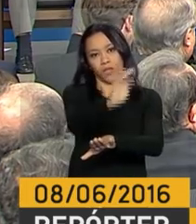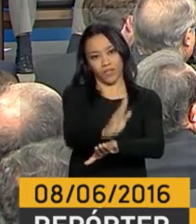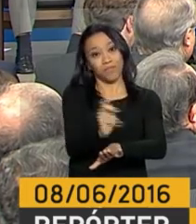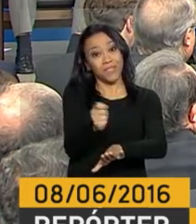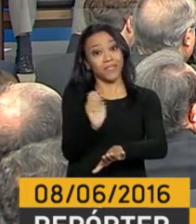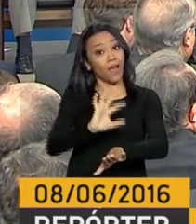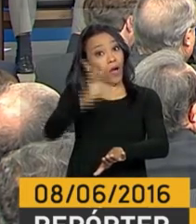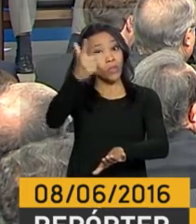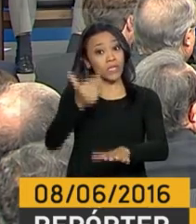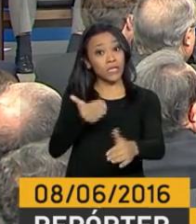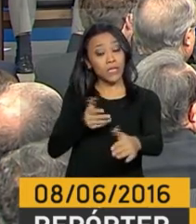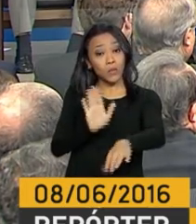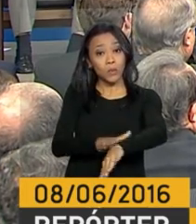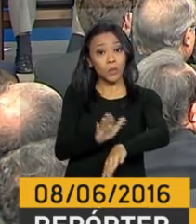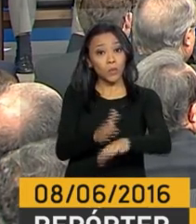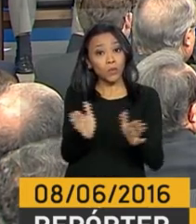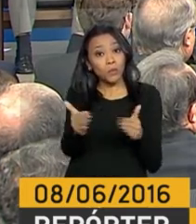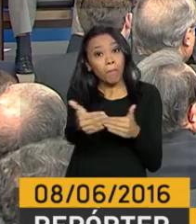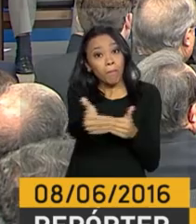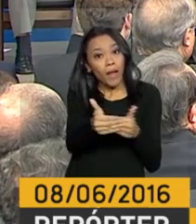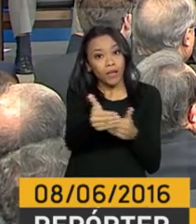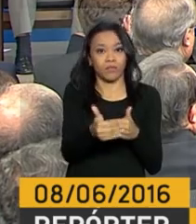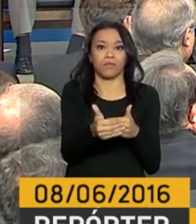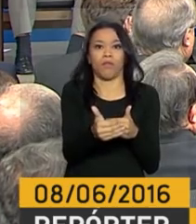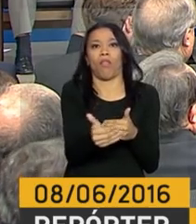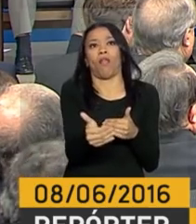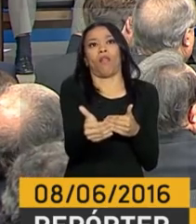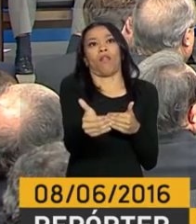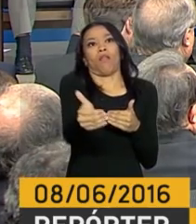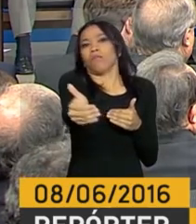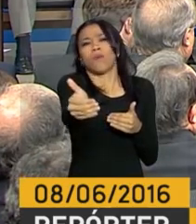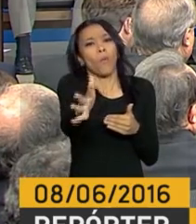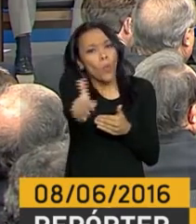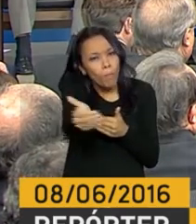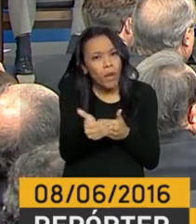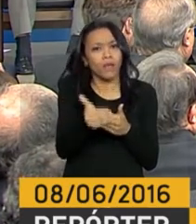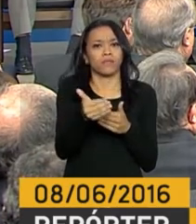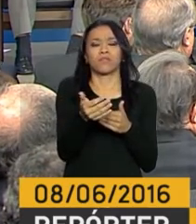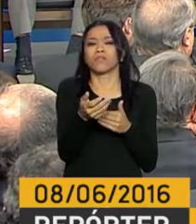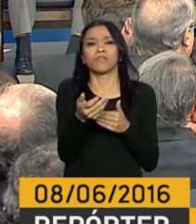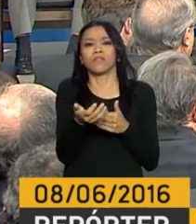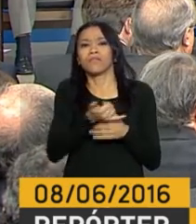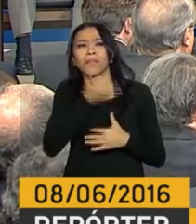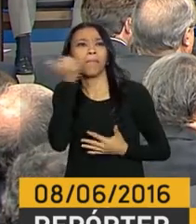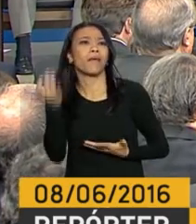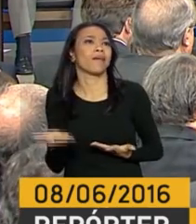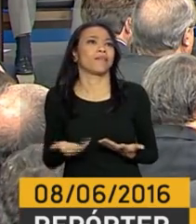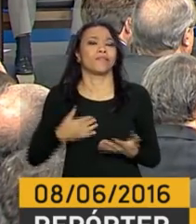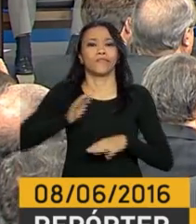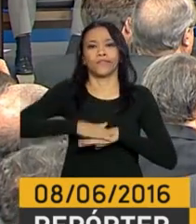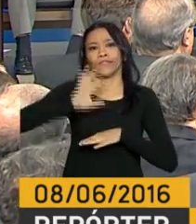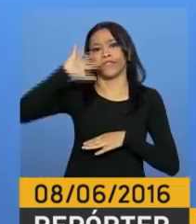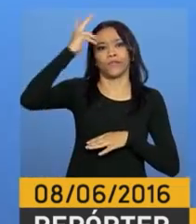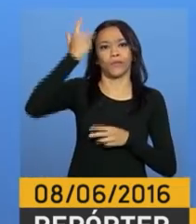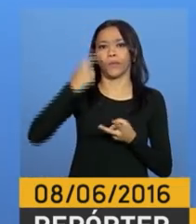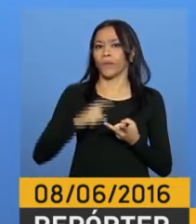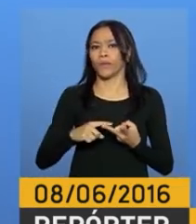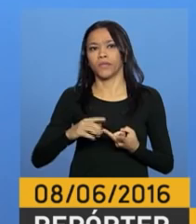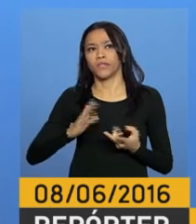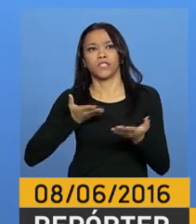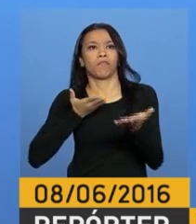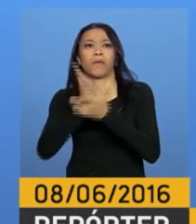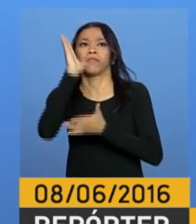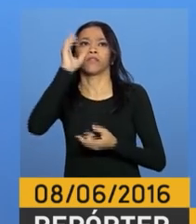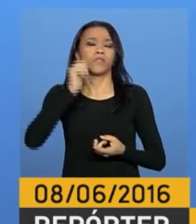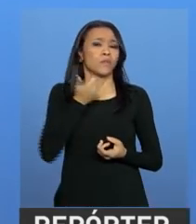curto prazo são possíveis não dependem de aprovações dependem de decisões a